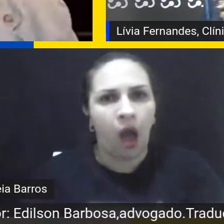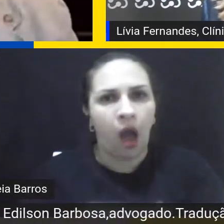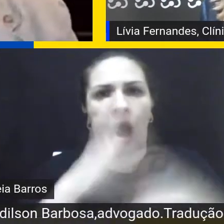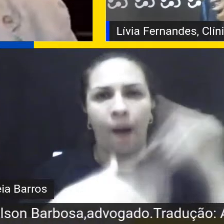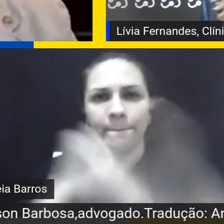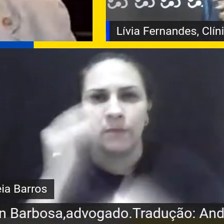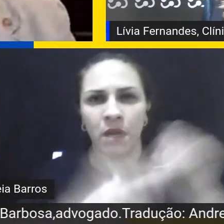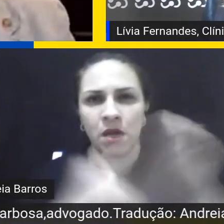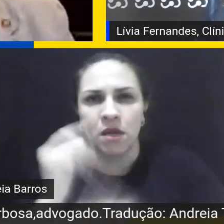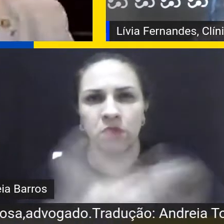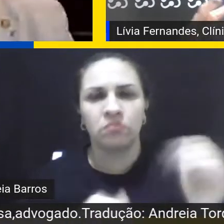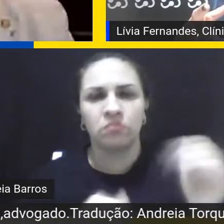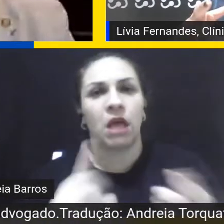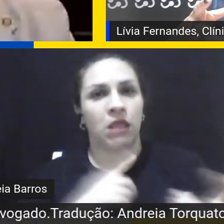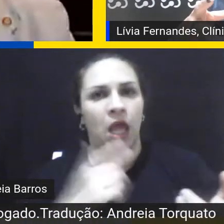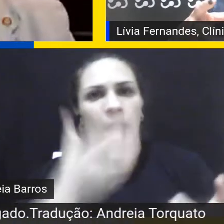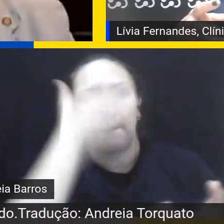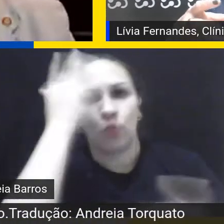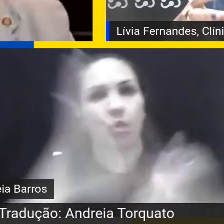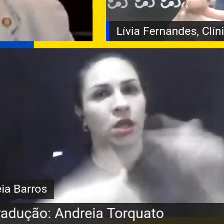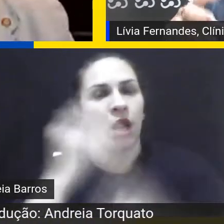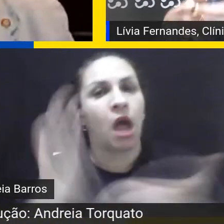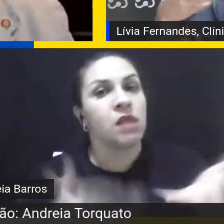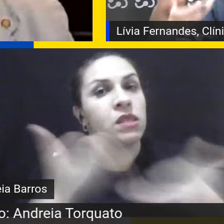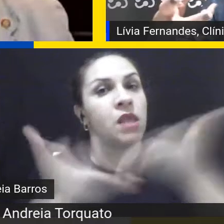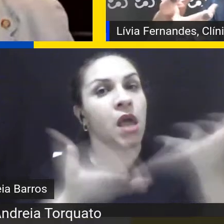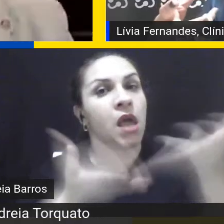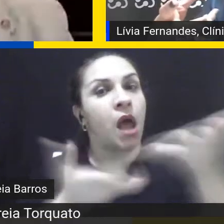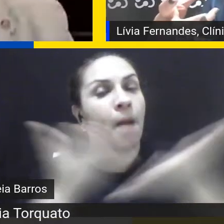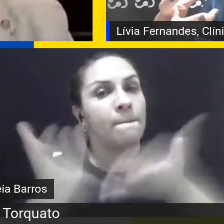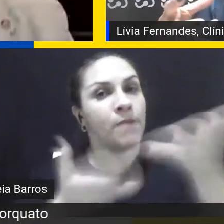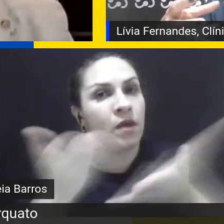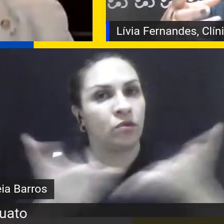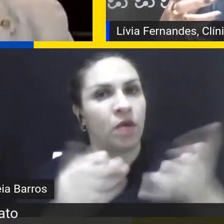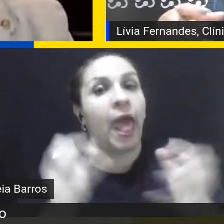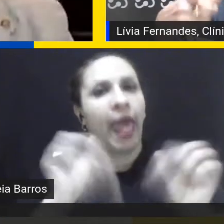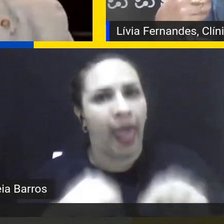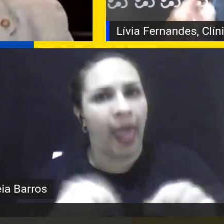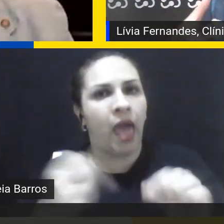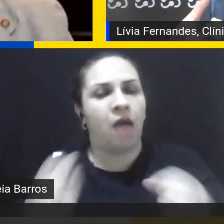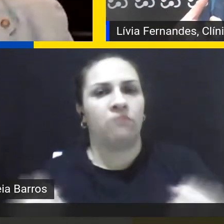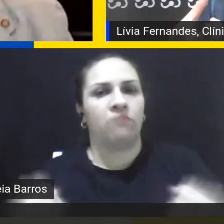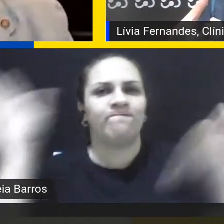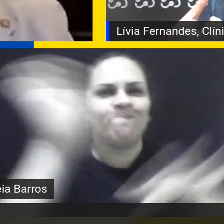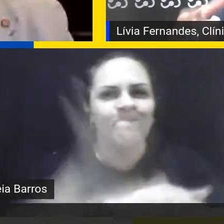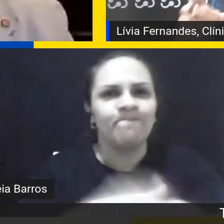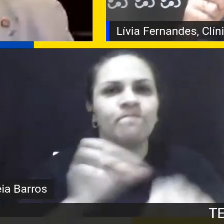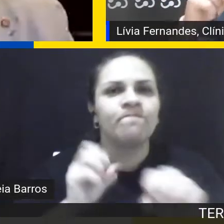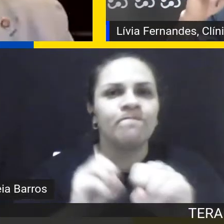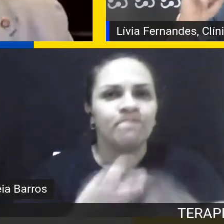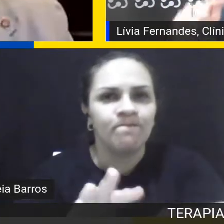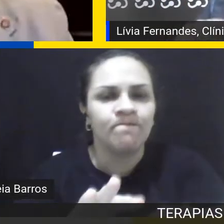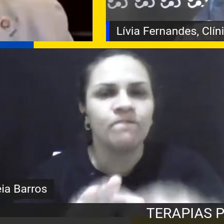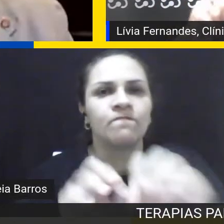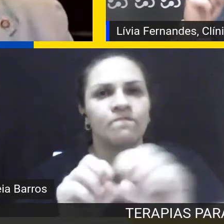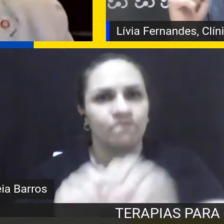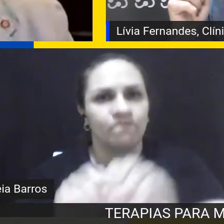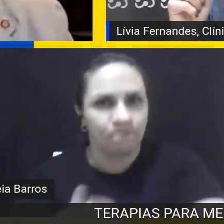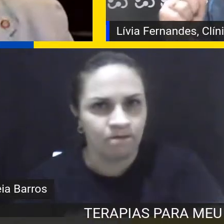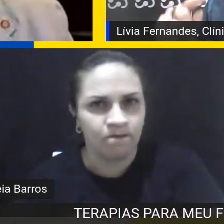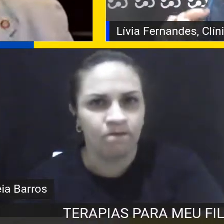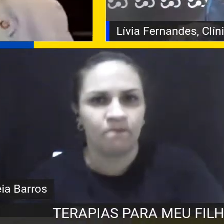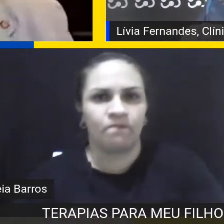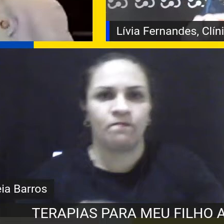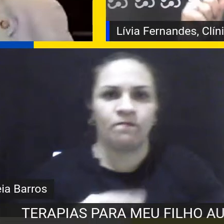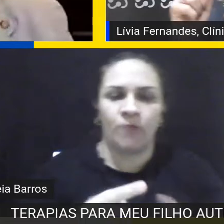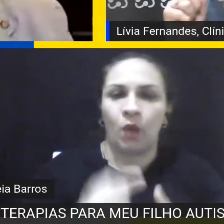têm terapeutas, e esses terapeutas, eles são aplicadores. E esses aplicadores, eles rodam um